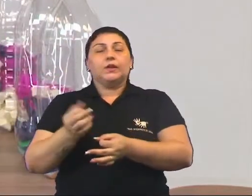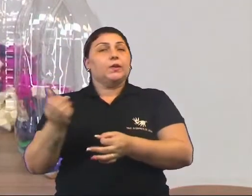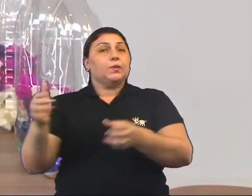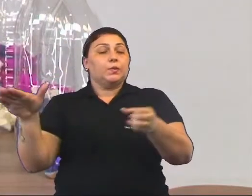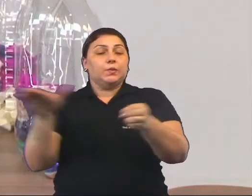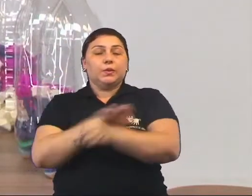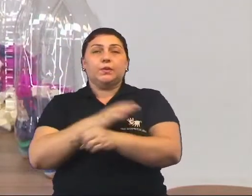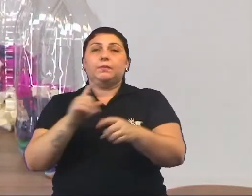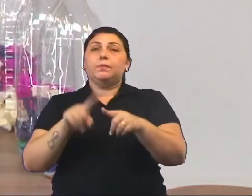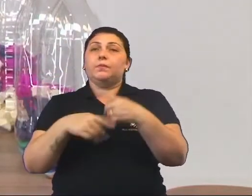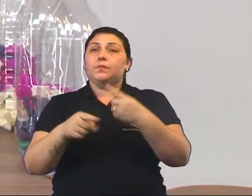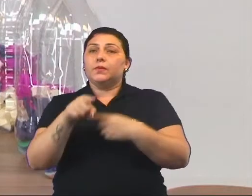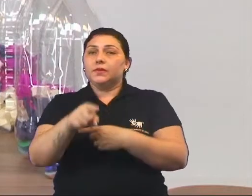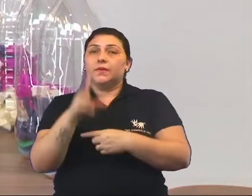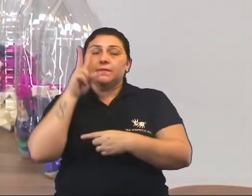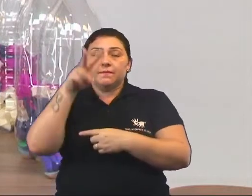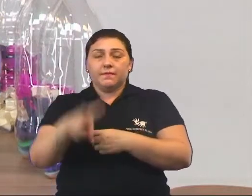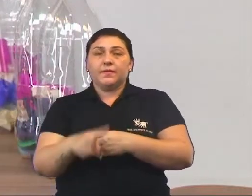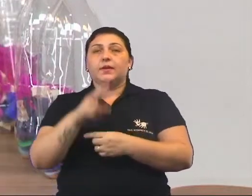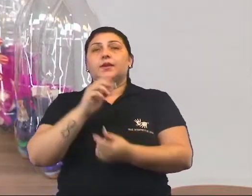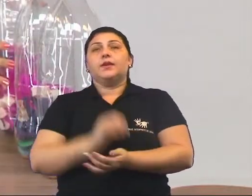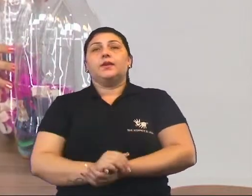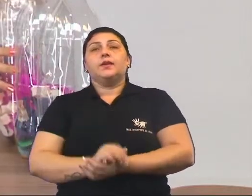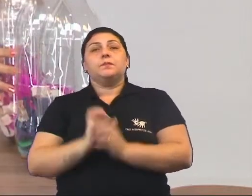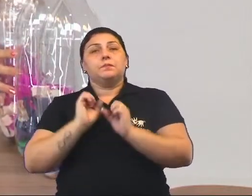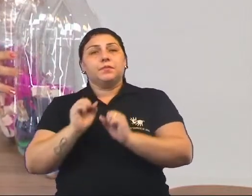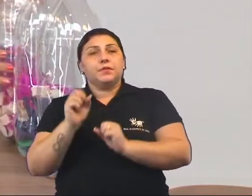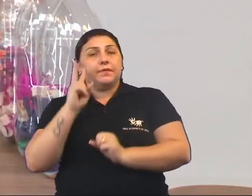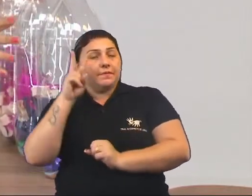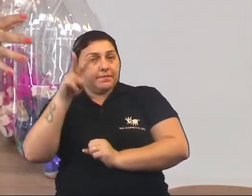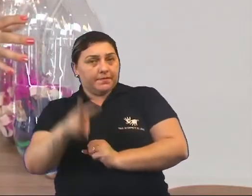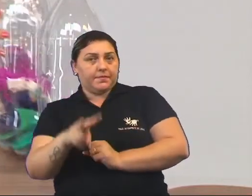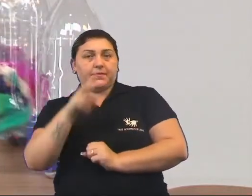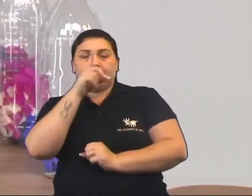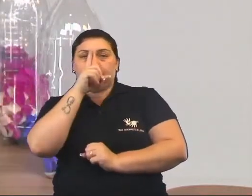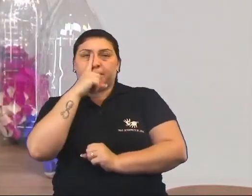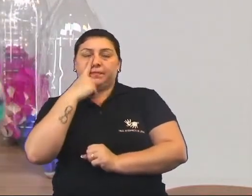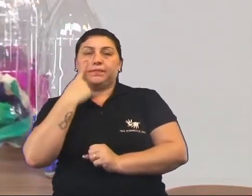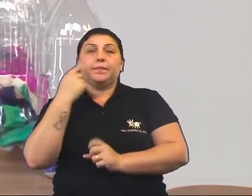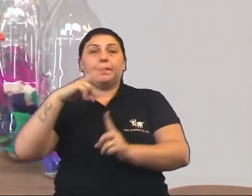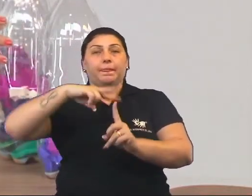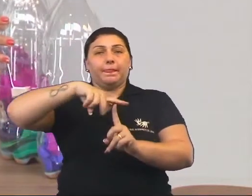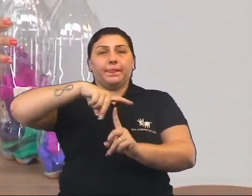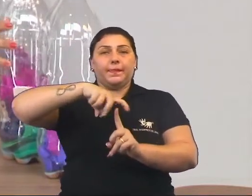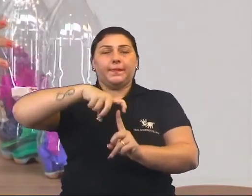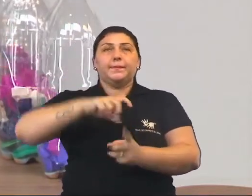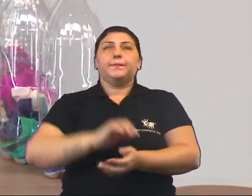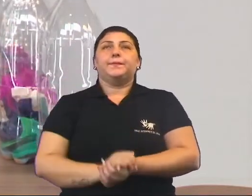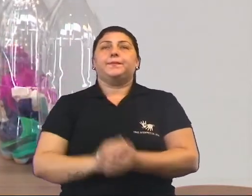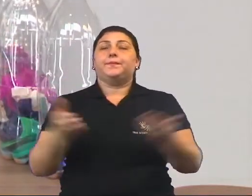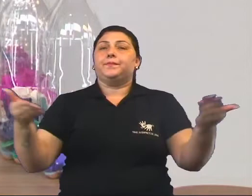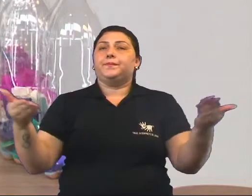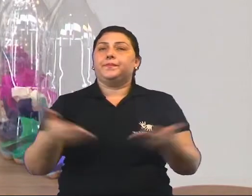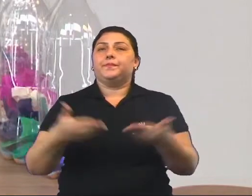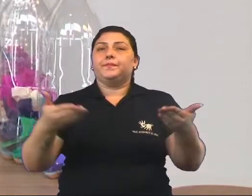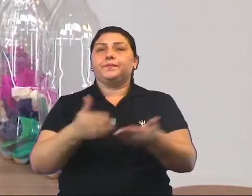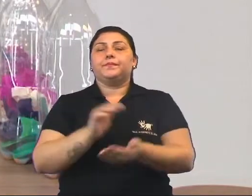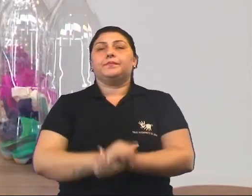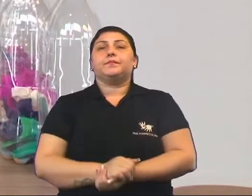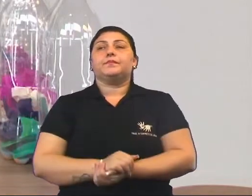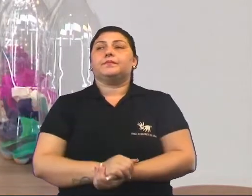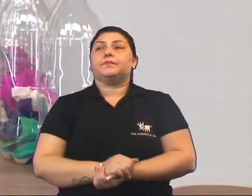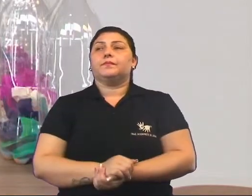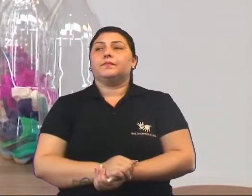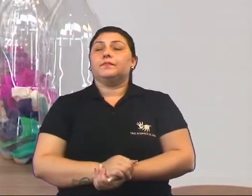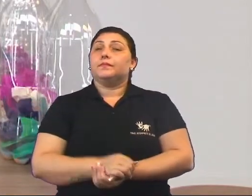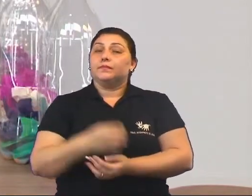enchi aqui para que fique rapidinho, que vocês pudessem observar bem as garrafas. Agora nós vamos para o